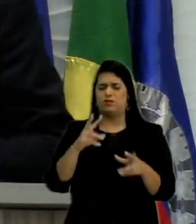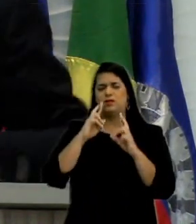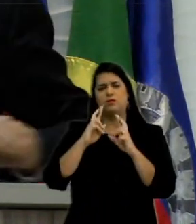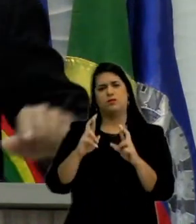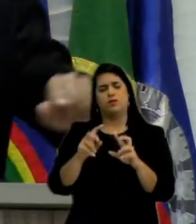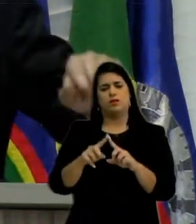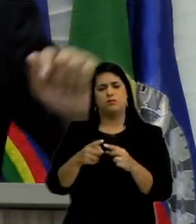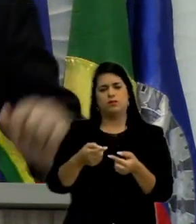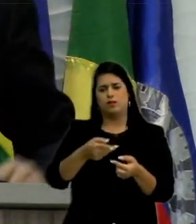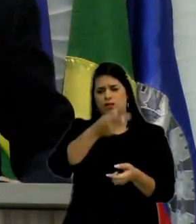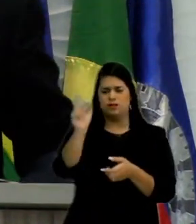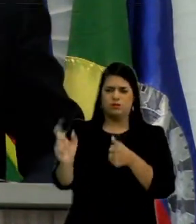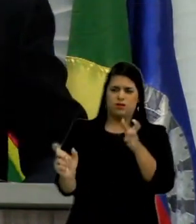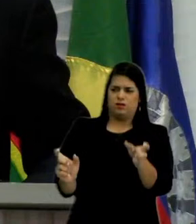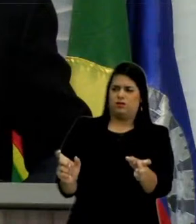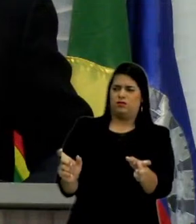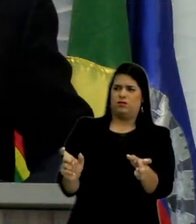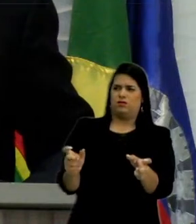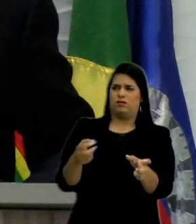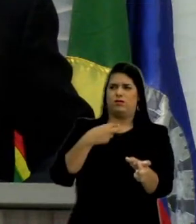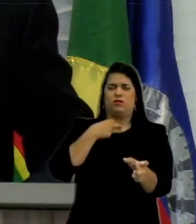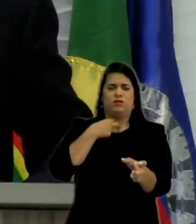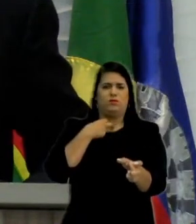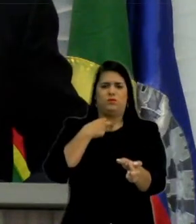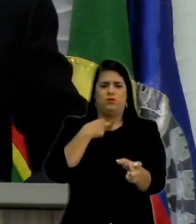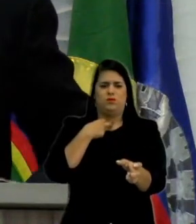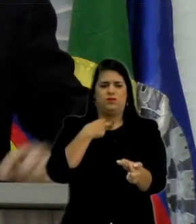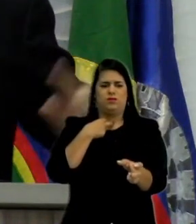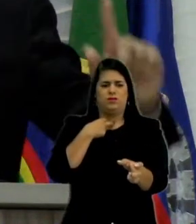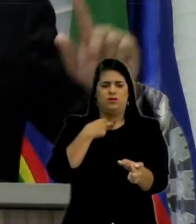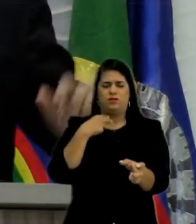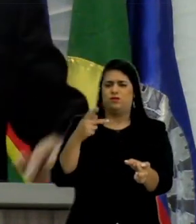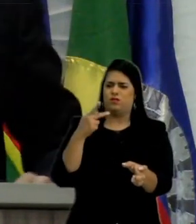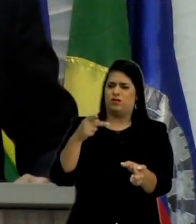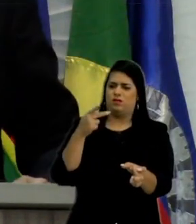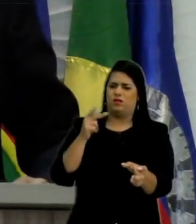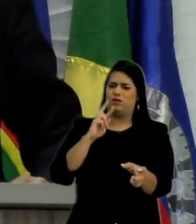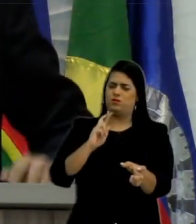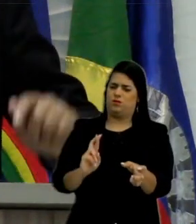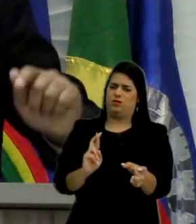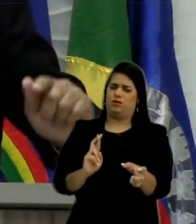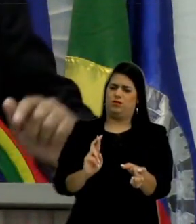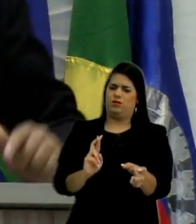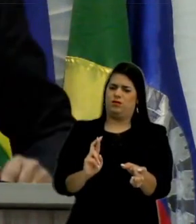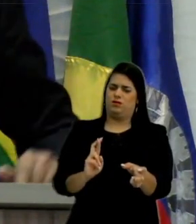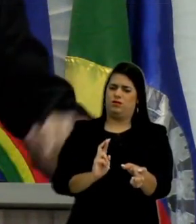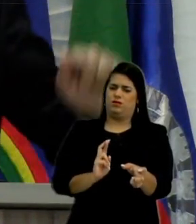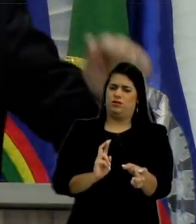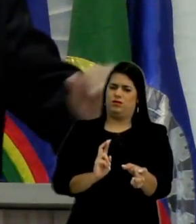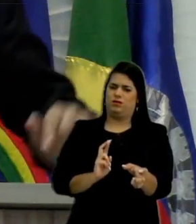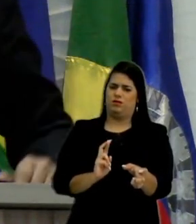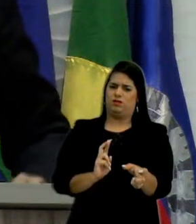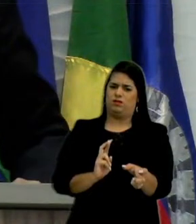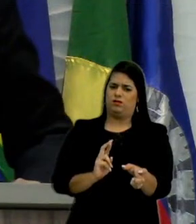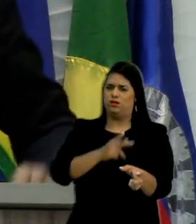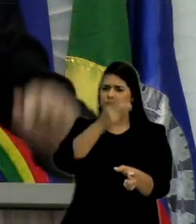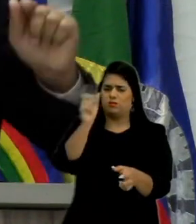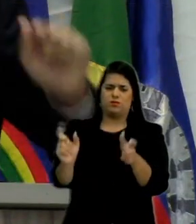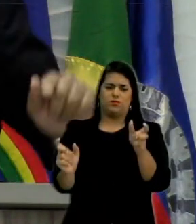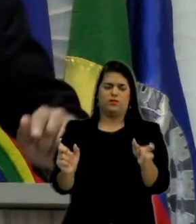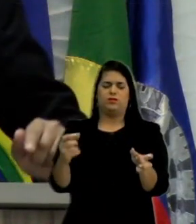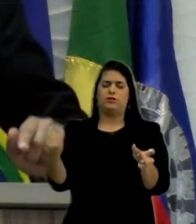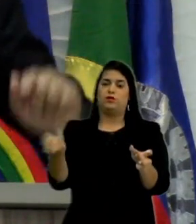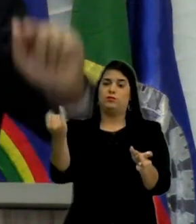não podem nem estar aqui para se defender, e está aí o pessoal com grandes pessoas do nosso município